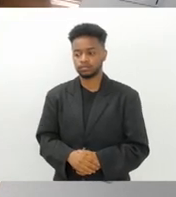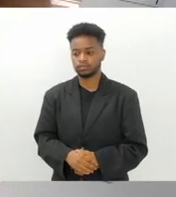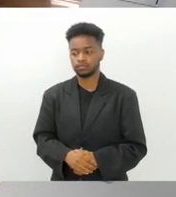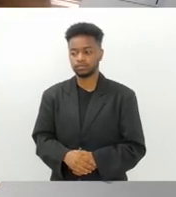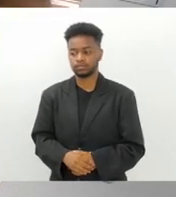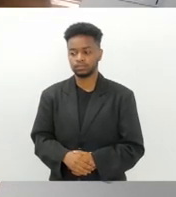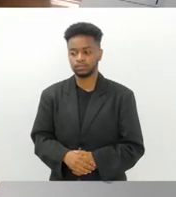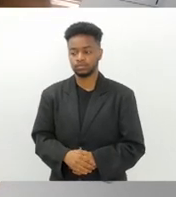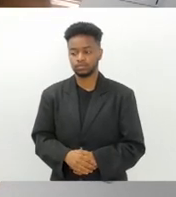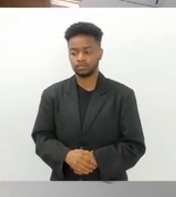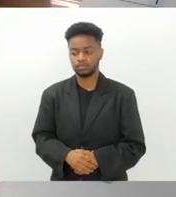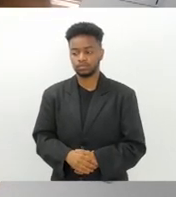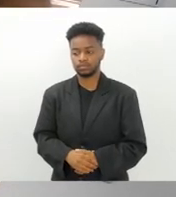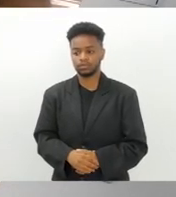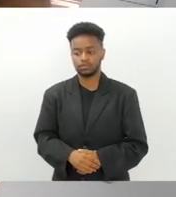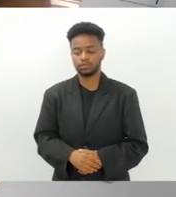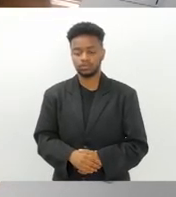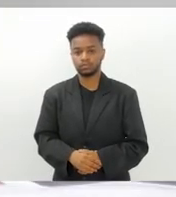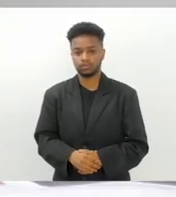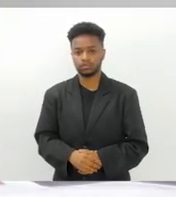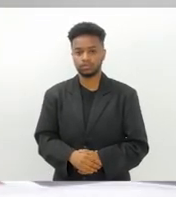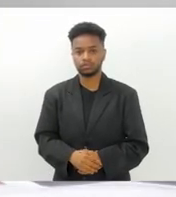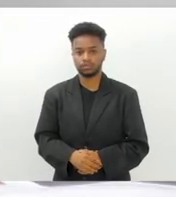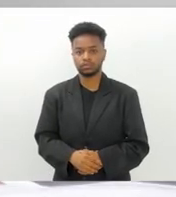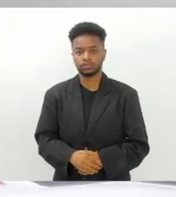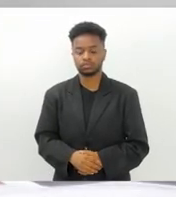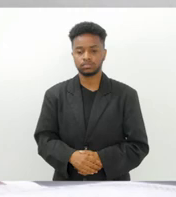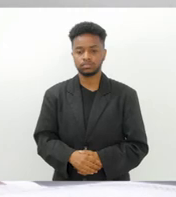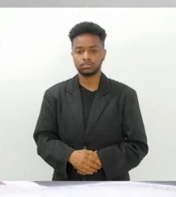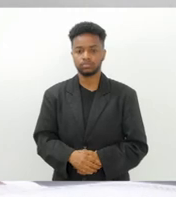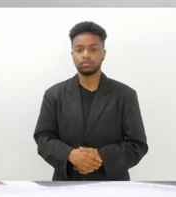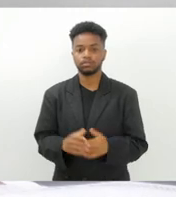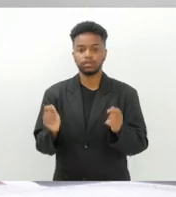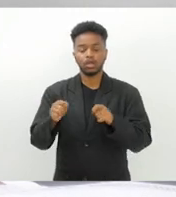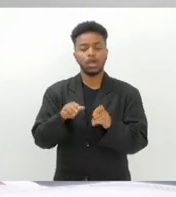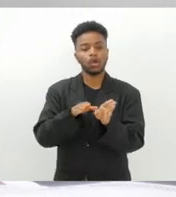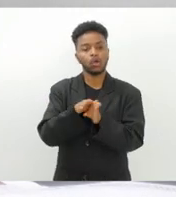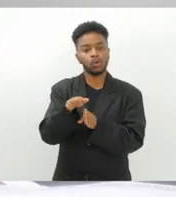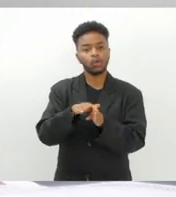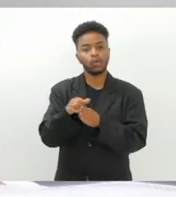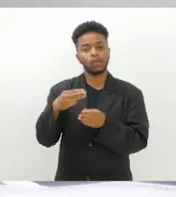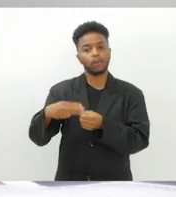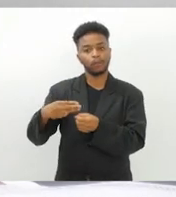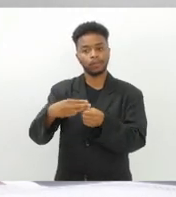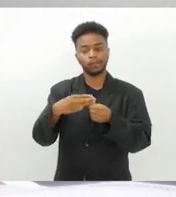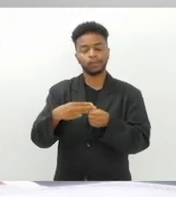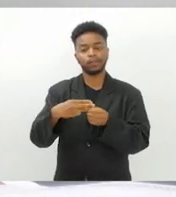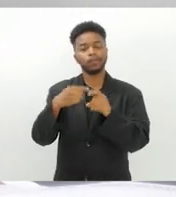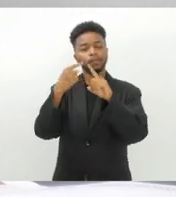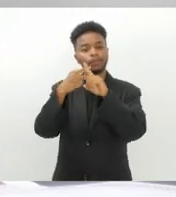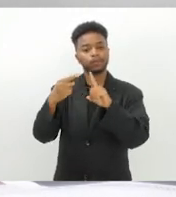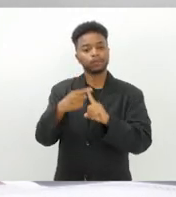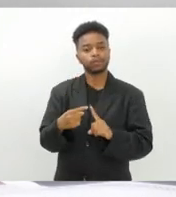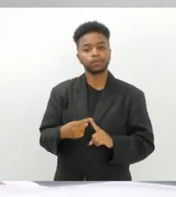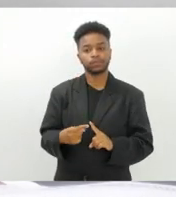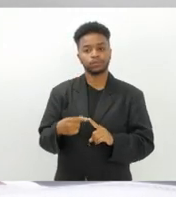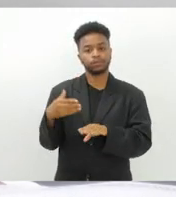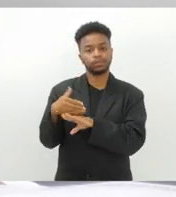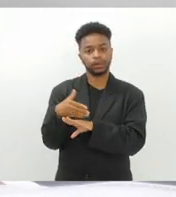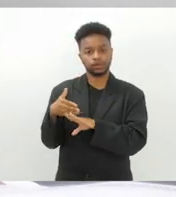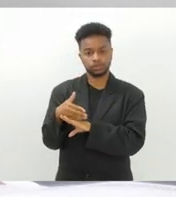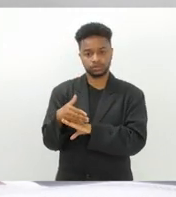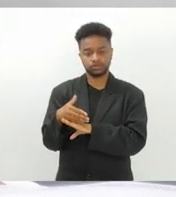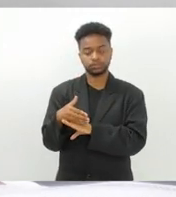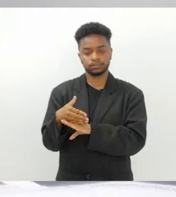Exatamente. Isso também vai servir de orientação para aqueles municípios que estão vedando essa